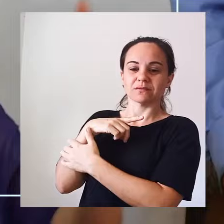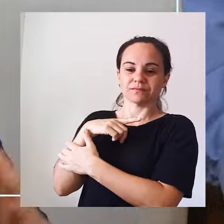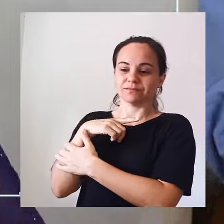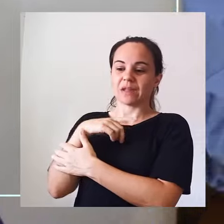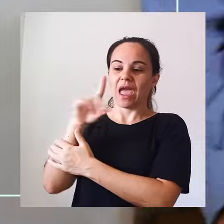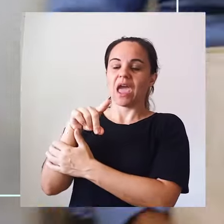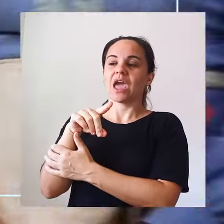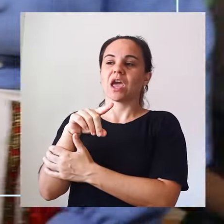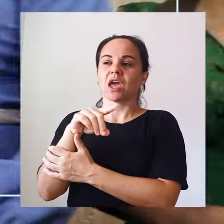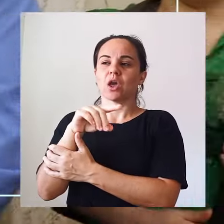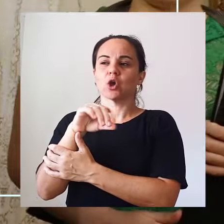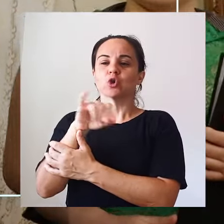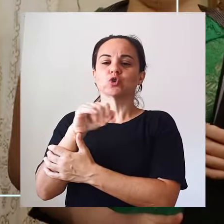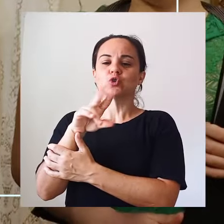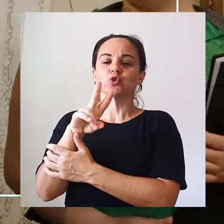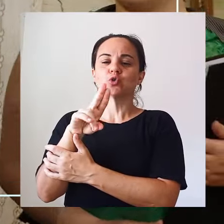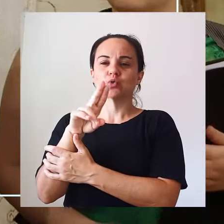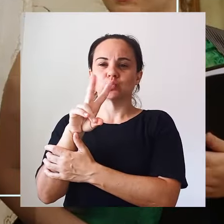entrar.